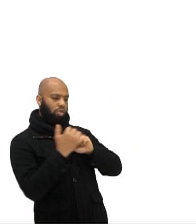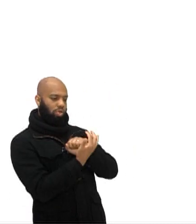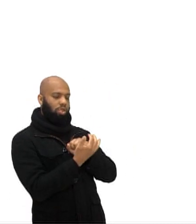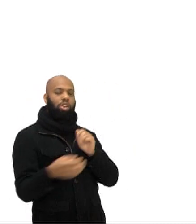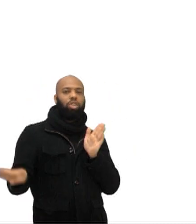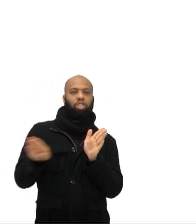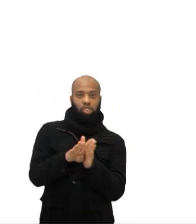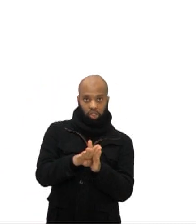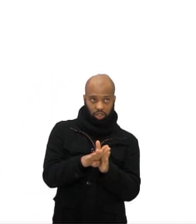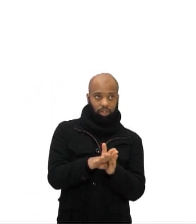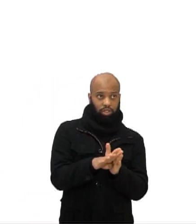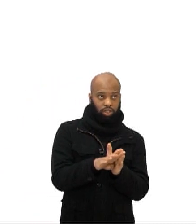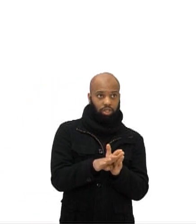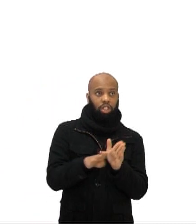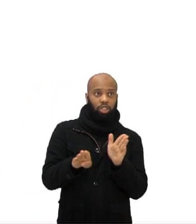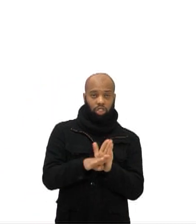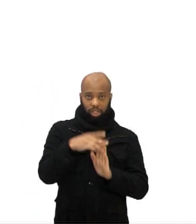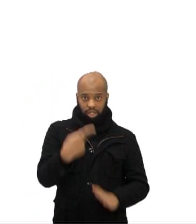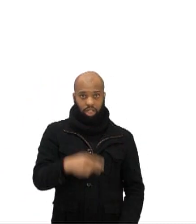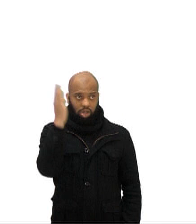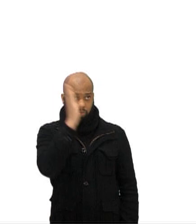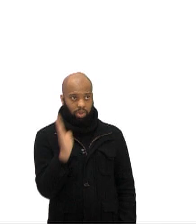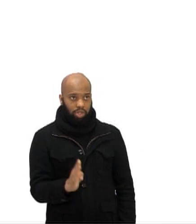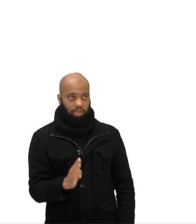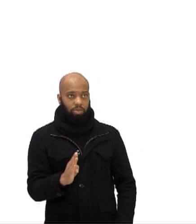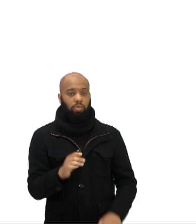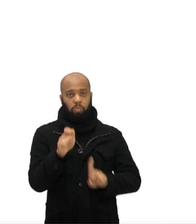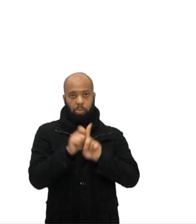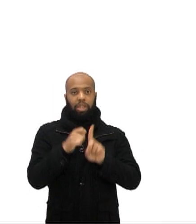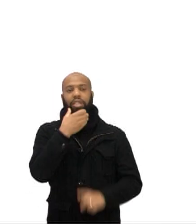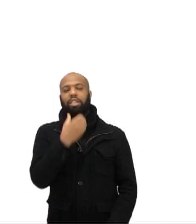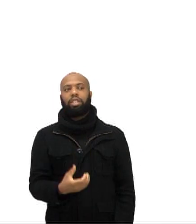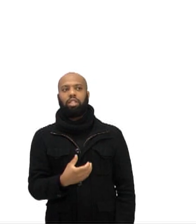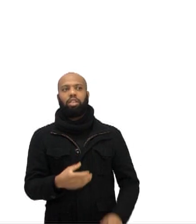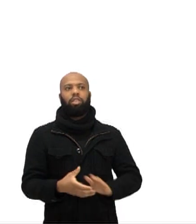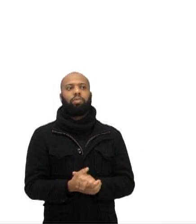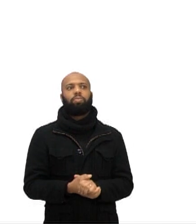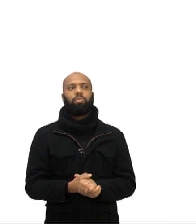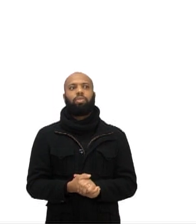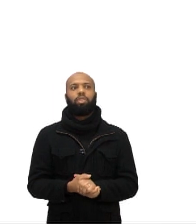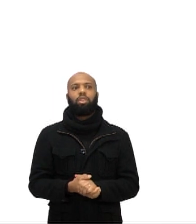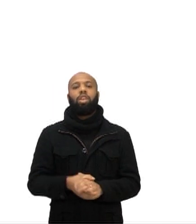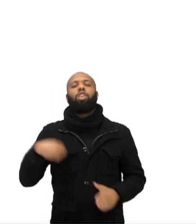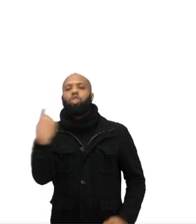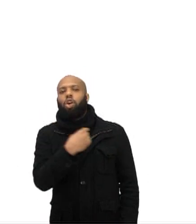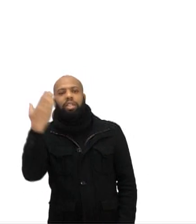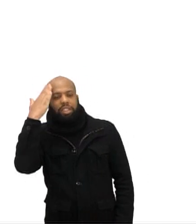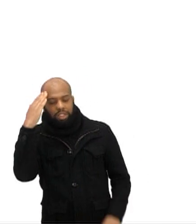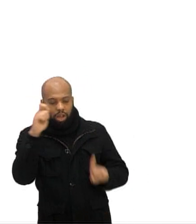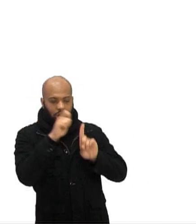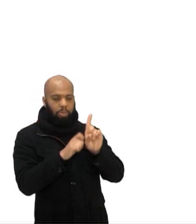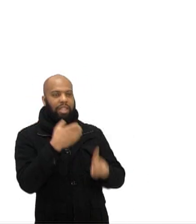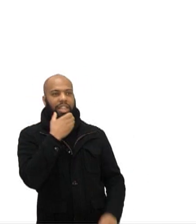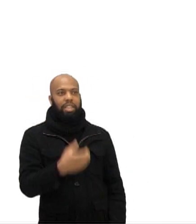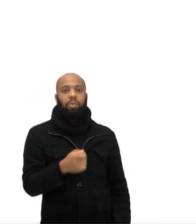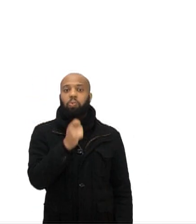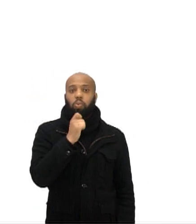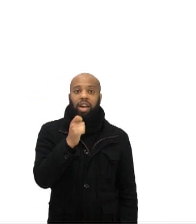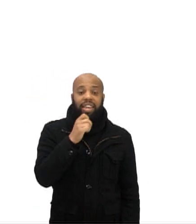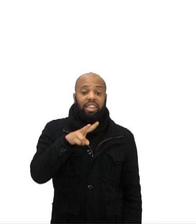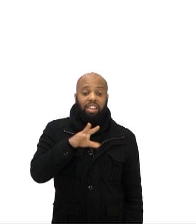coronavírus chega no Brasil em dezembro. Então, chega. Mesmo sabendo que o mês de dezembro